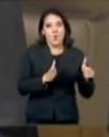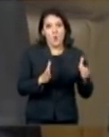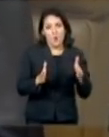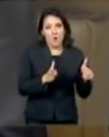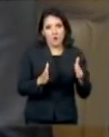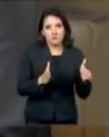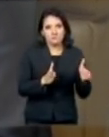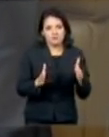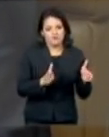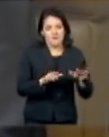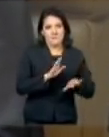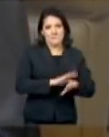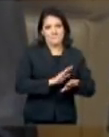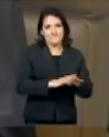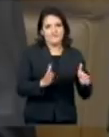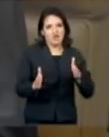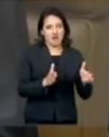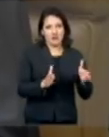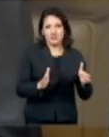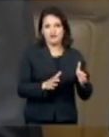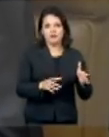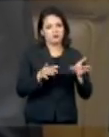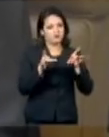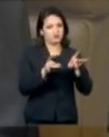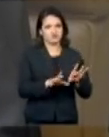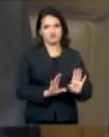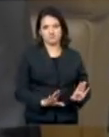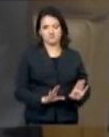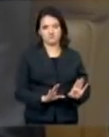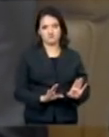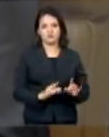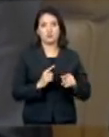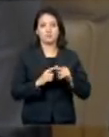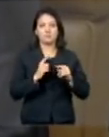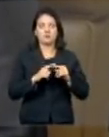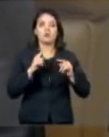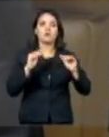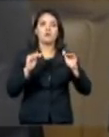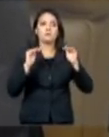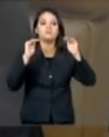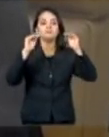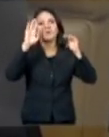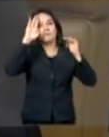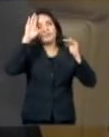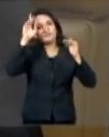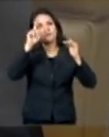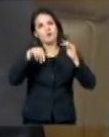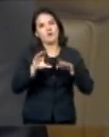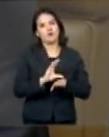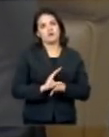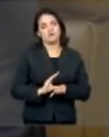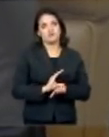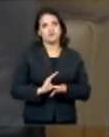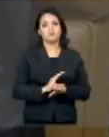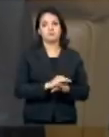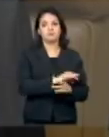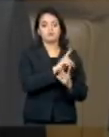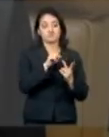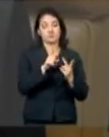à autoridade maior suprema da constituição da república ou